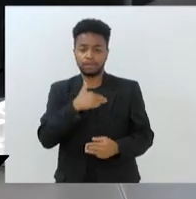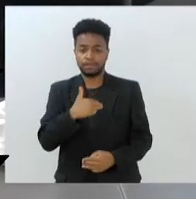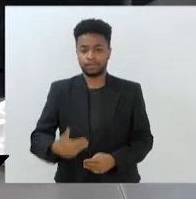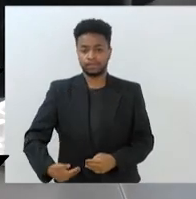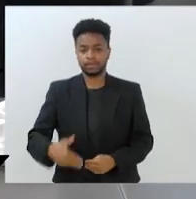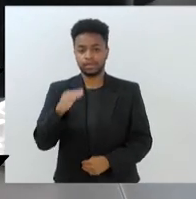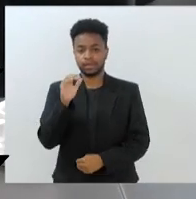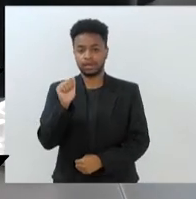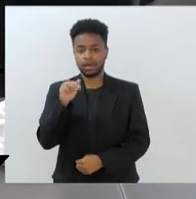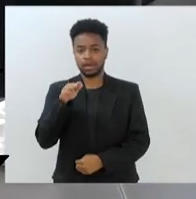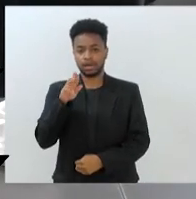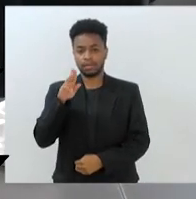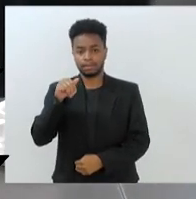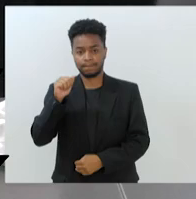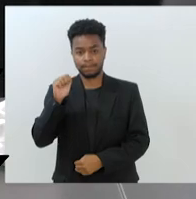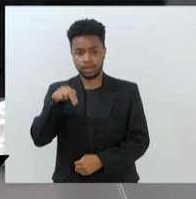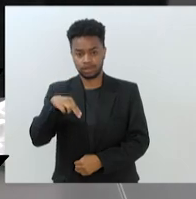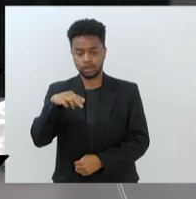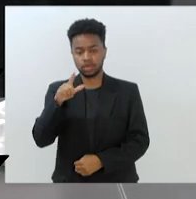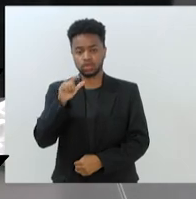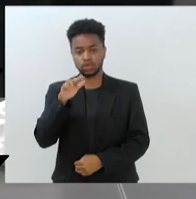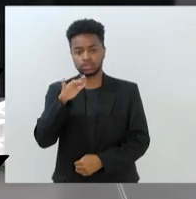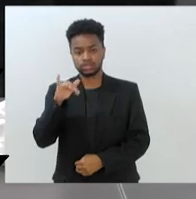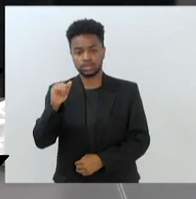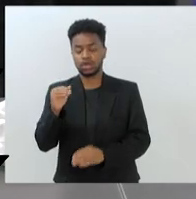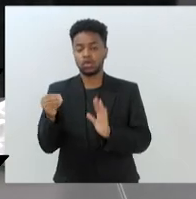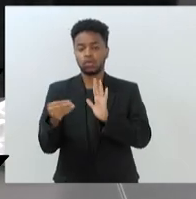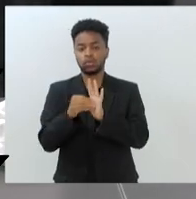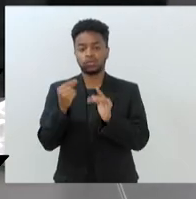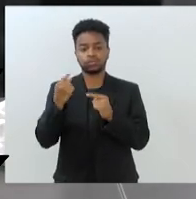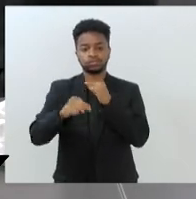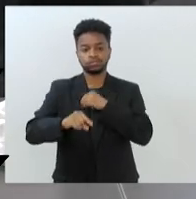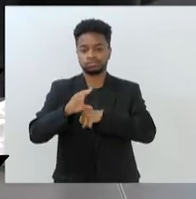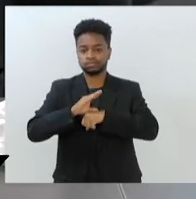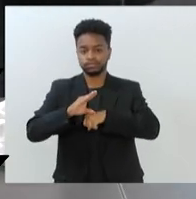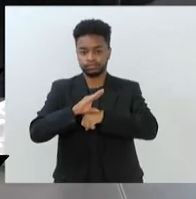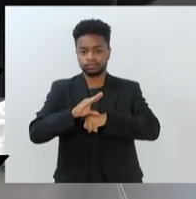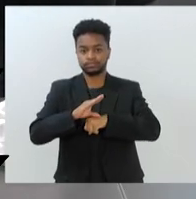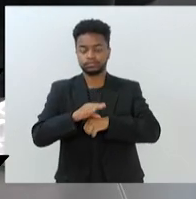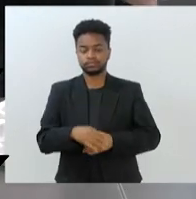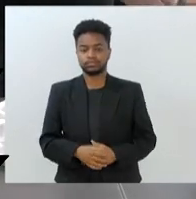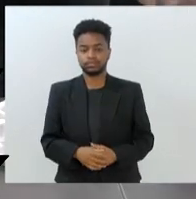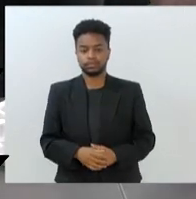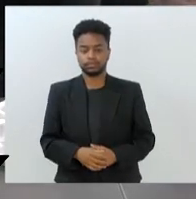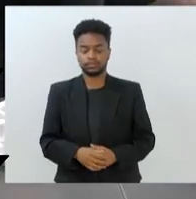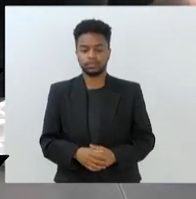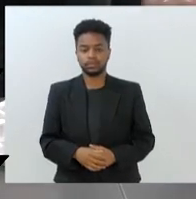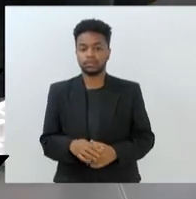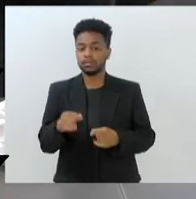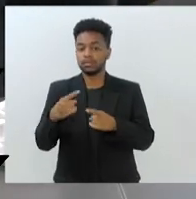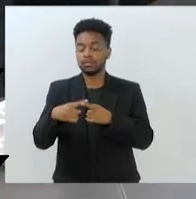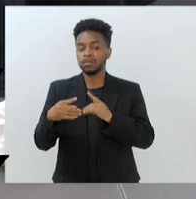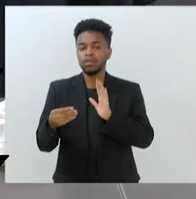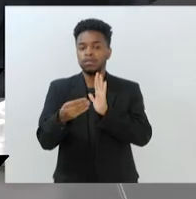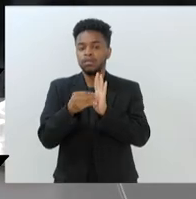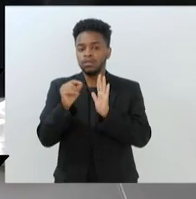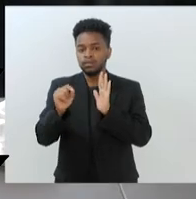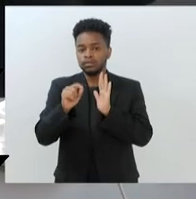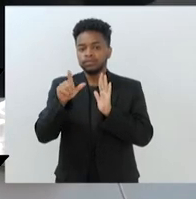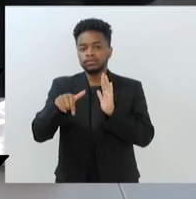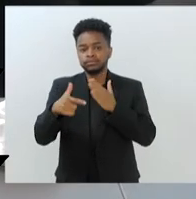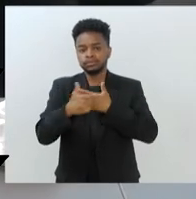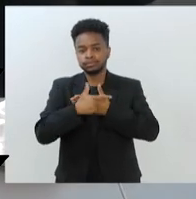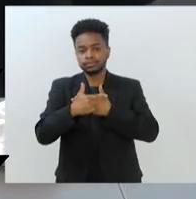Lúcia deu pela inconstitucionalidade, porque colocou que esta era uma função